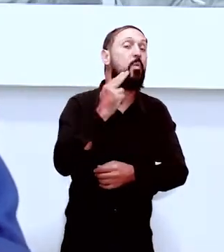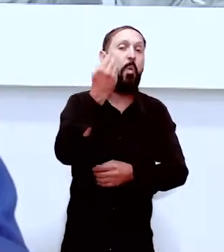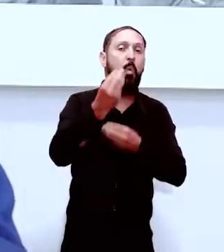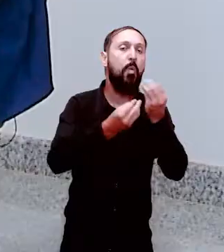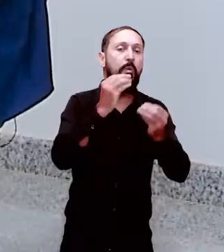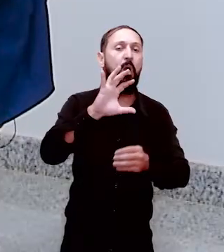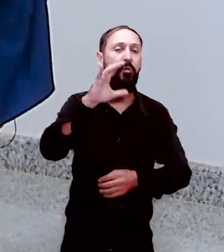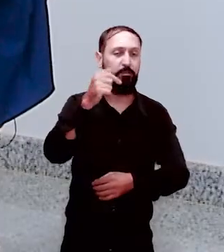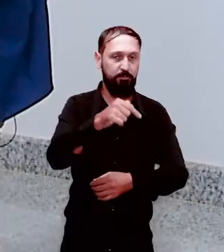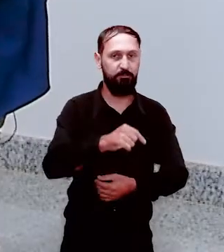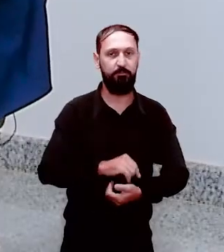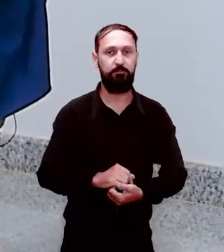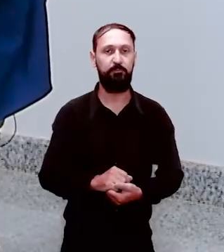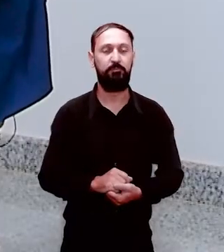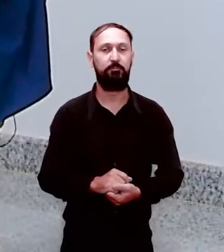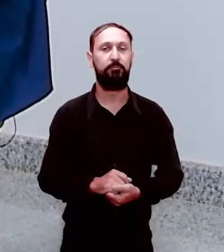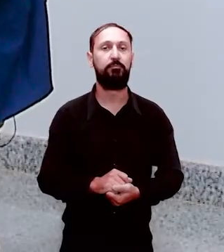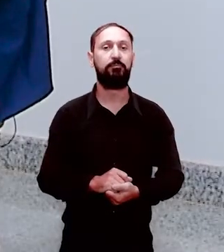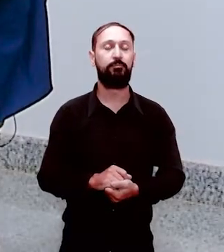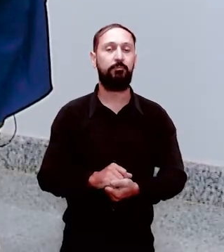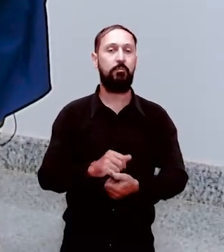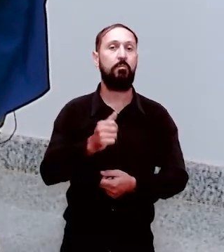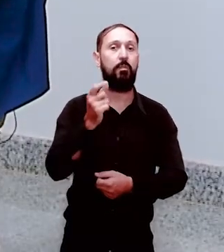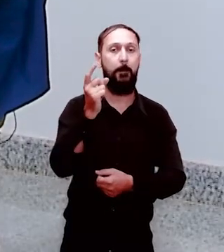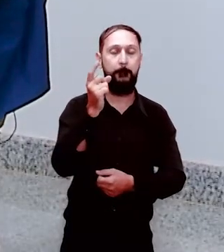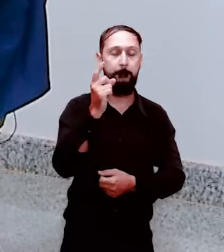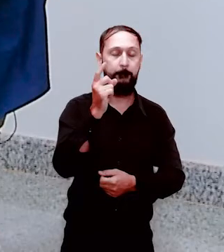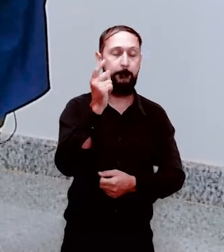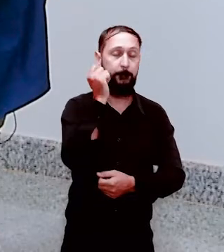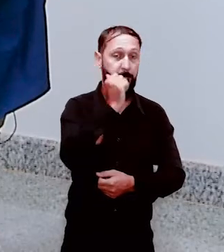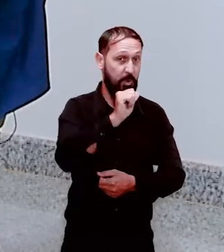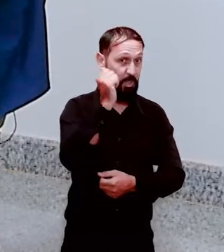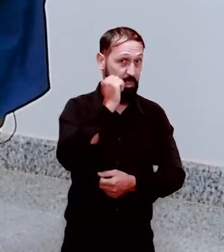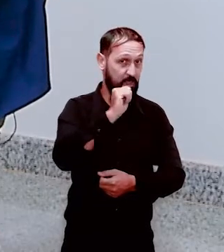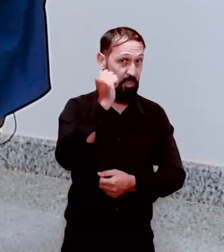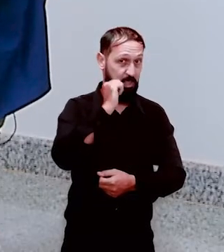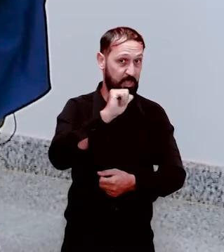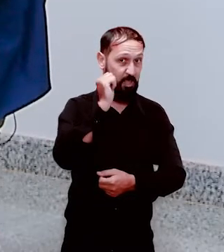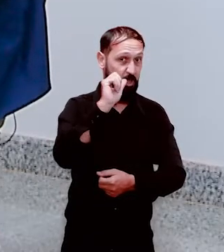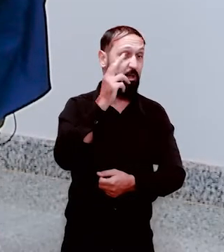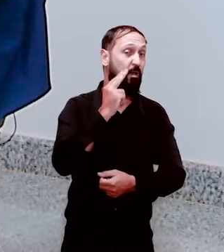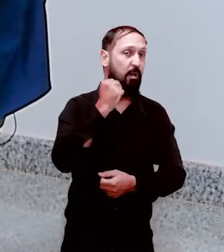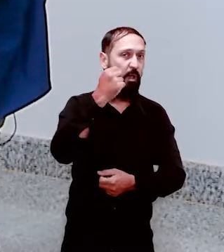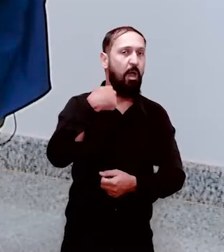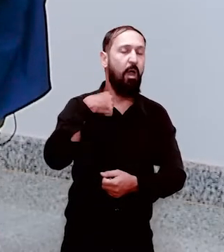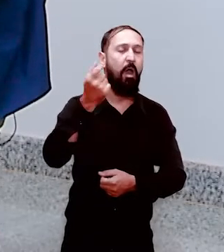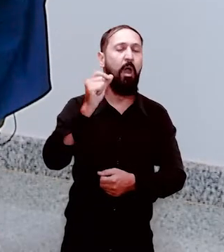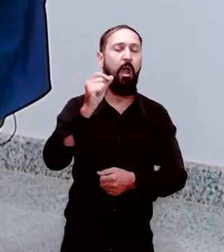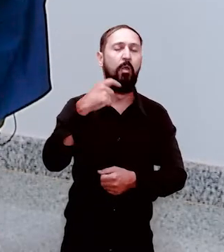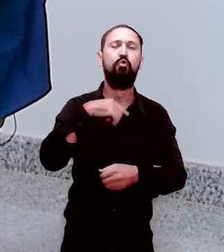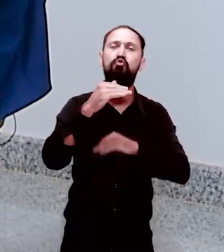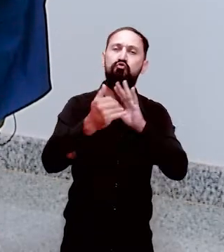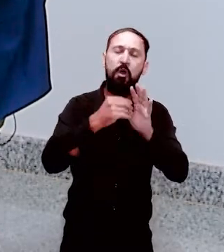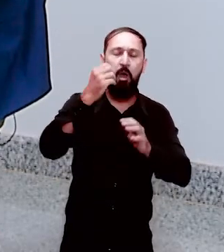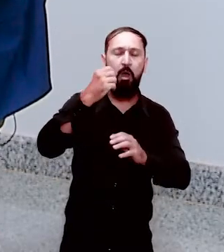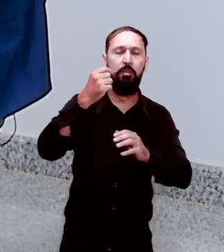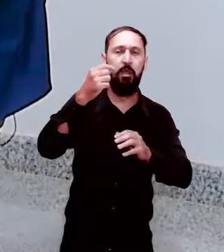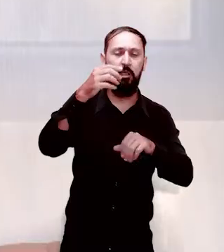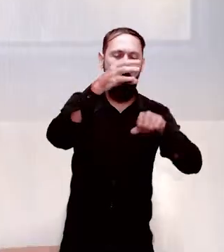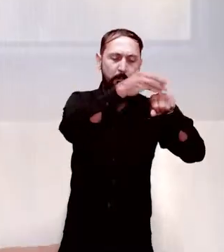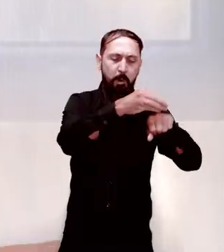negra. Como é que se dá essa questão para você? A mulher negra, nós herdamos toda a ideia